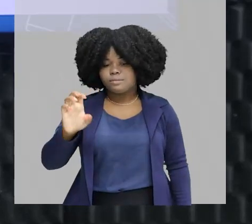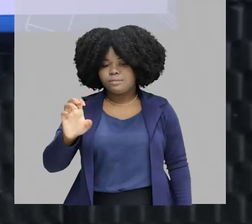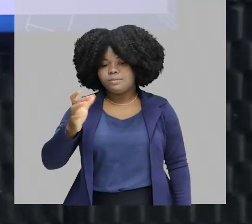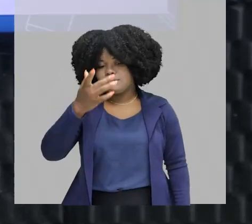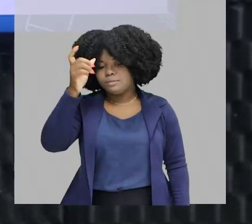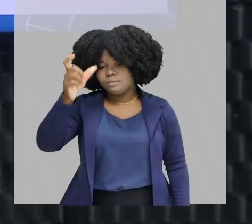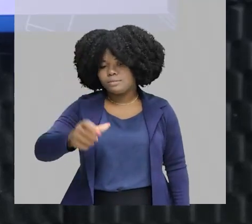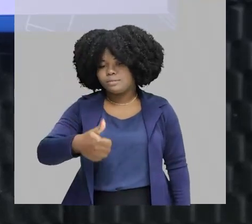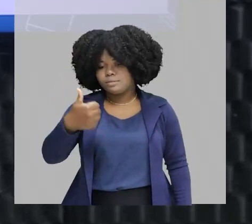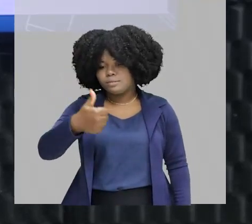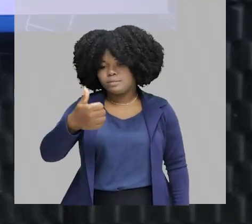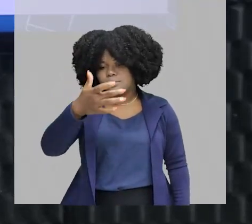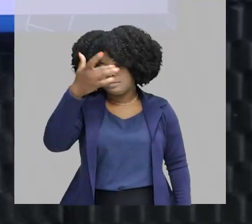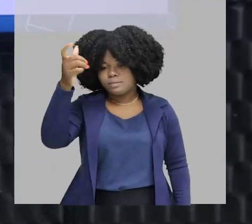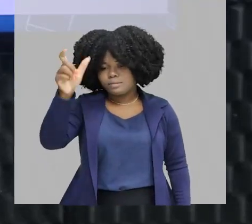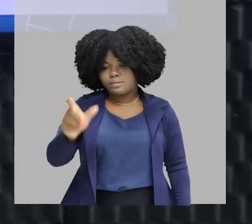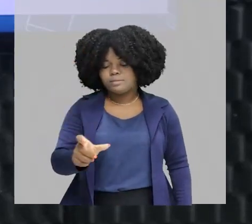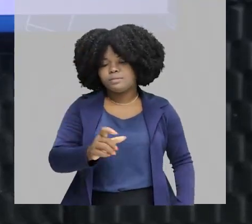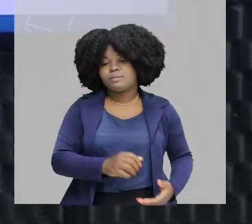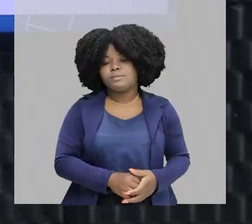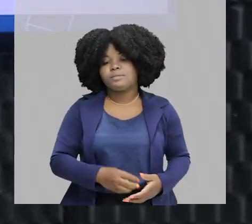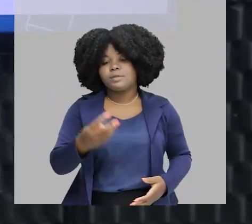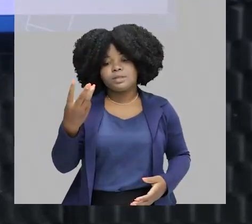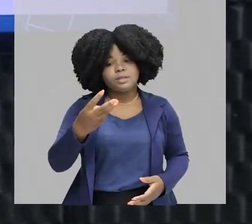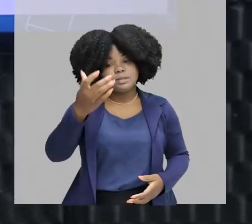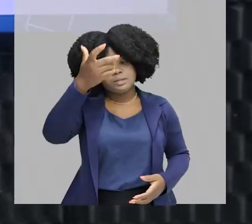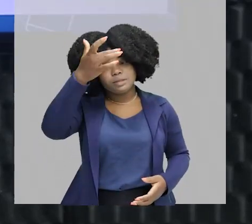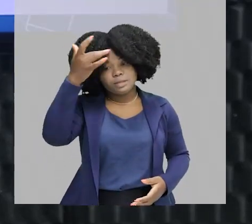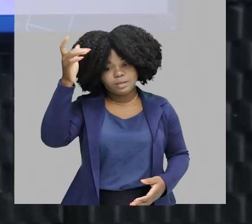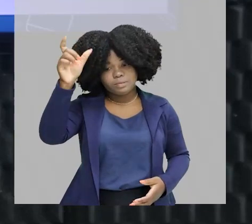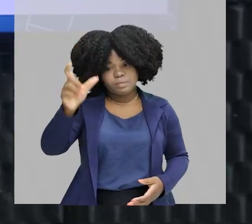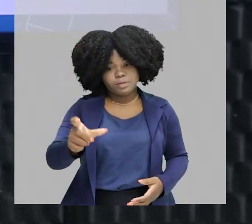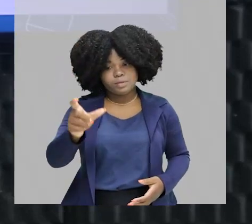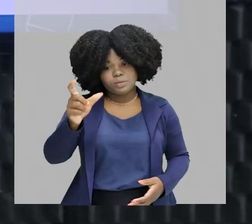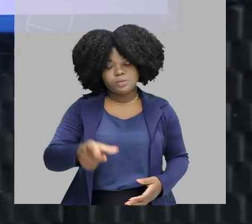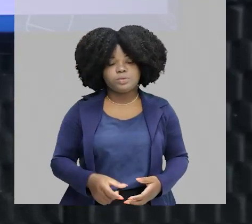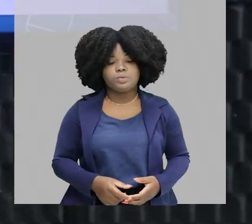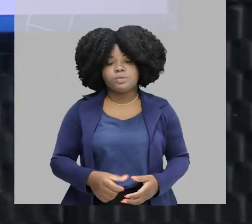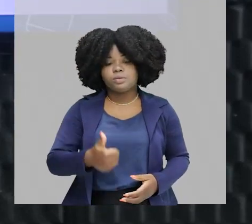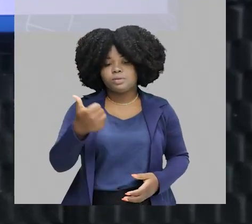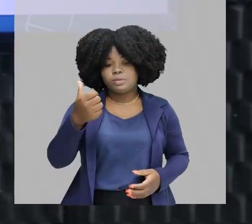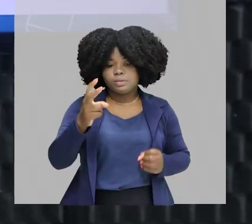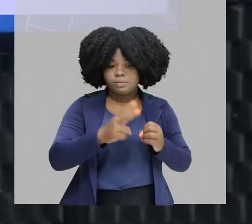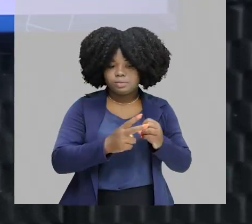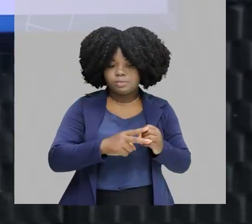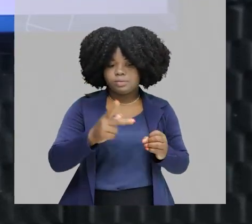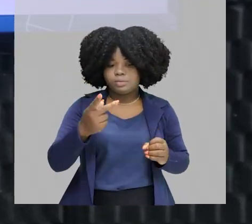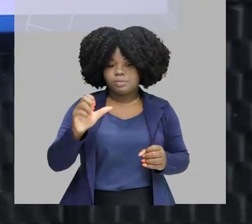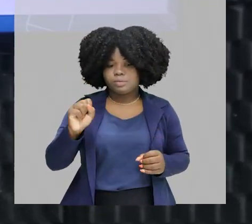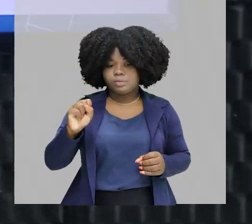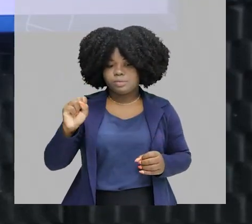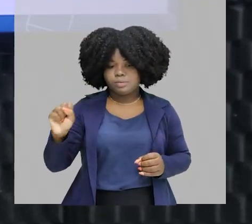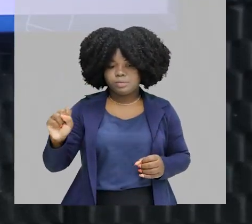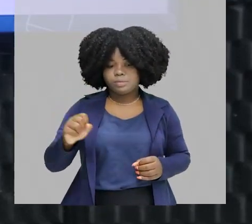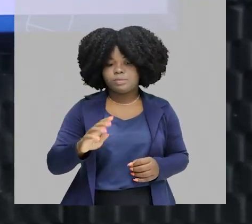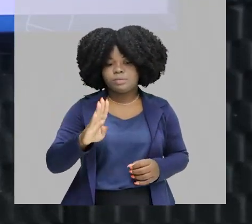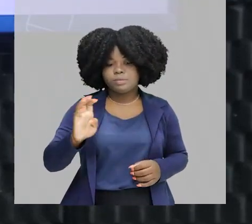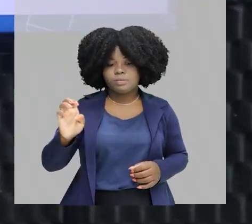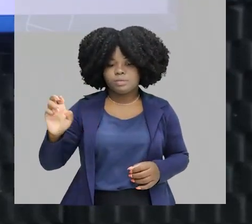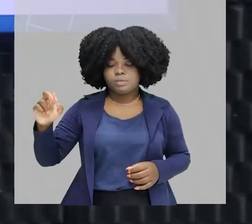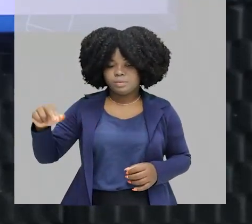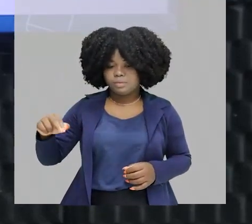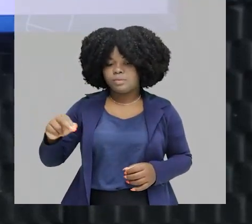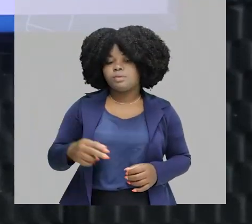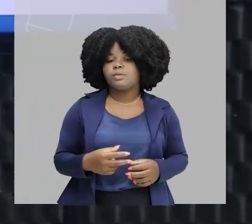a primeira pessoa. Lembrando que nas terceiras pessoas, esse primeiro verbo é o has, tá? O been, que é